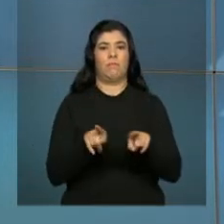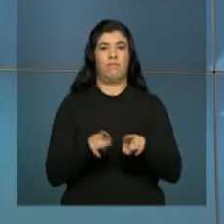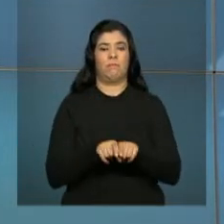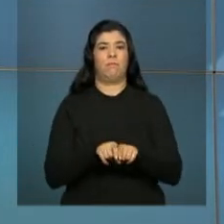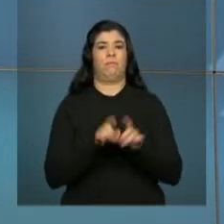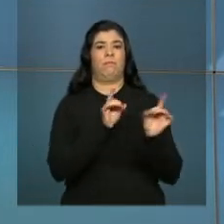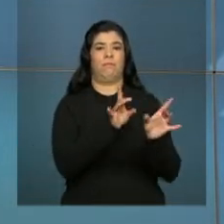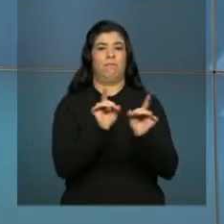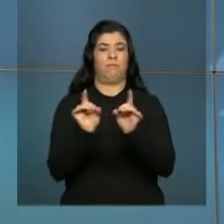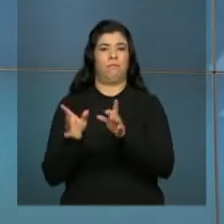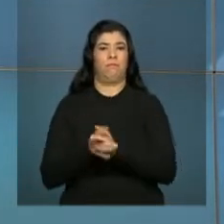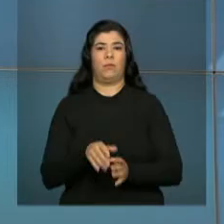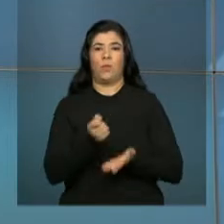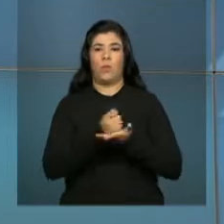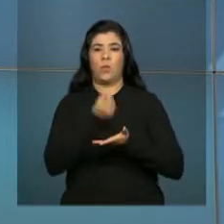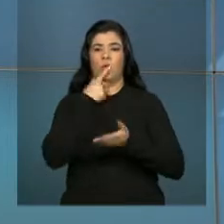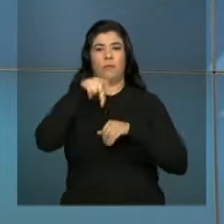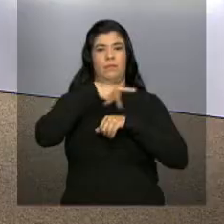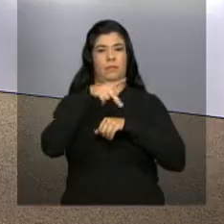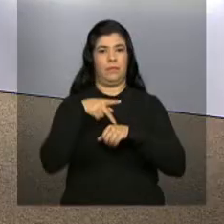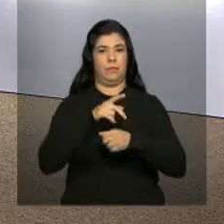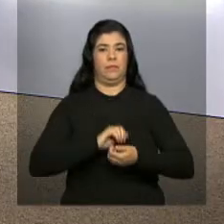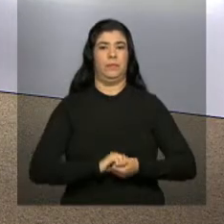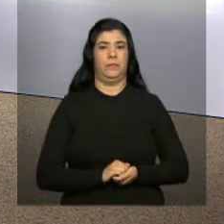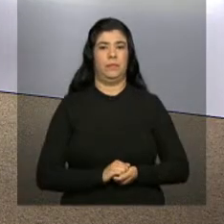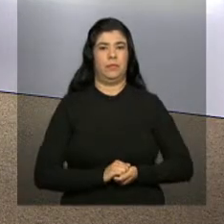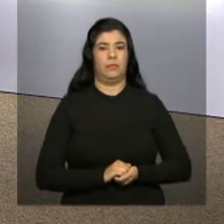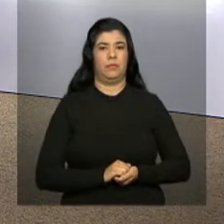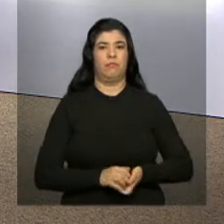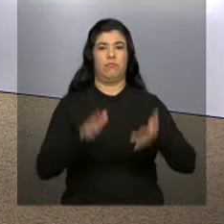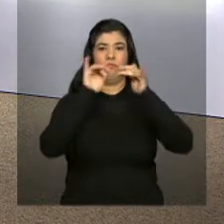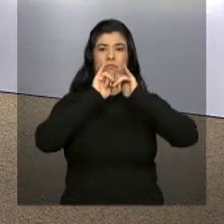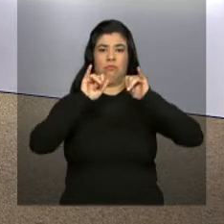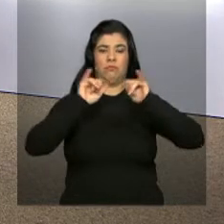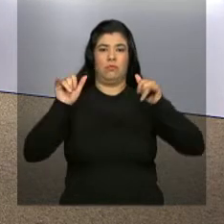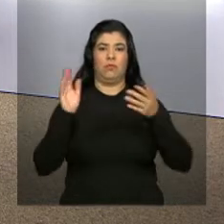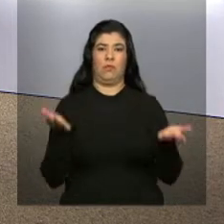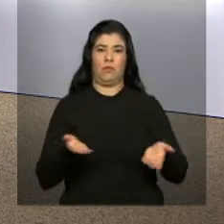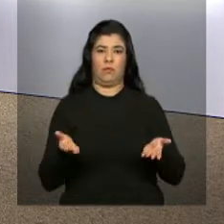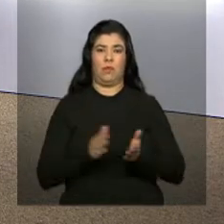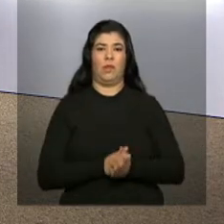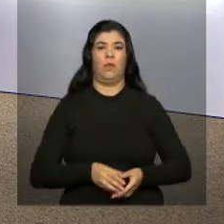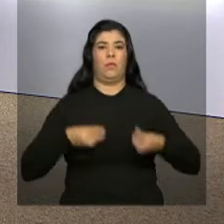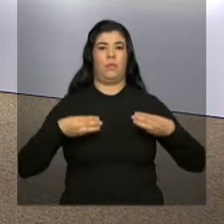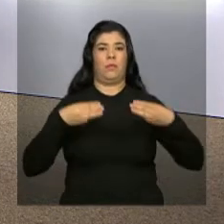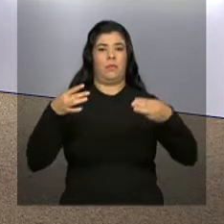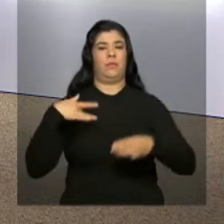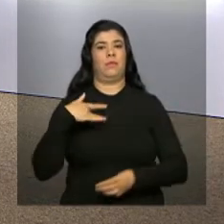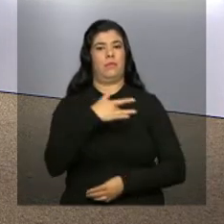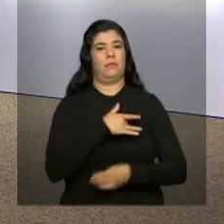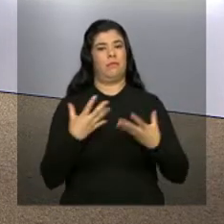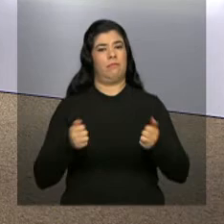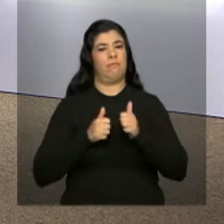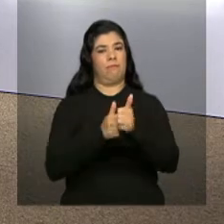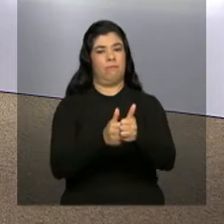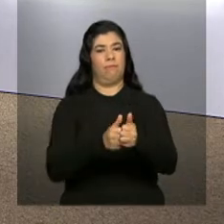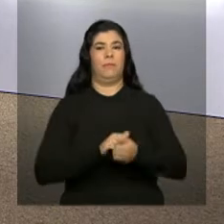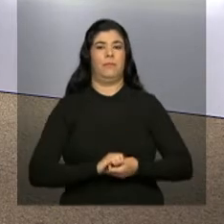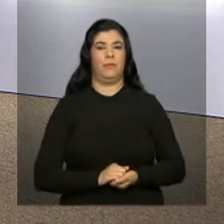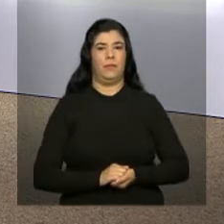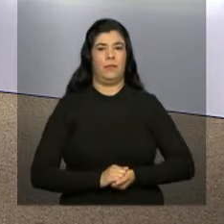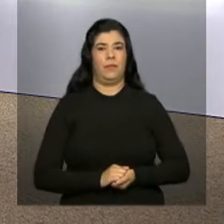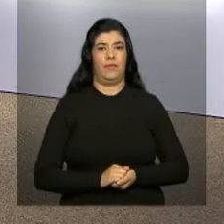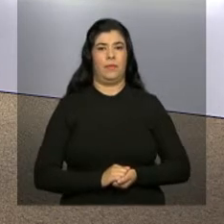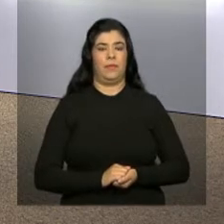regulação do mercado de medicamentos no país a divulgação será feita direto do Ministério da Saúde vamos